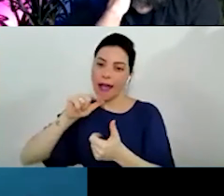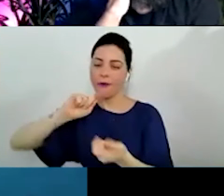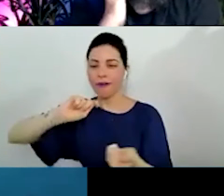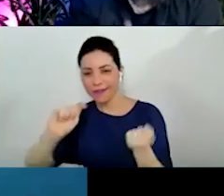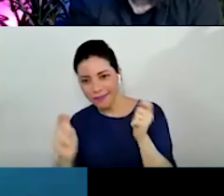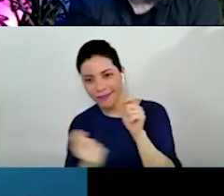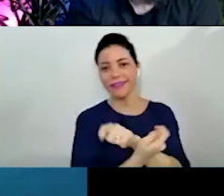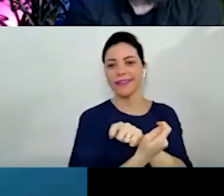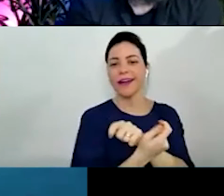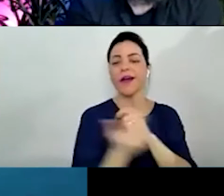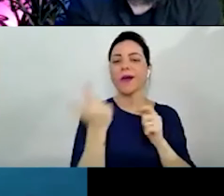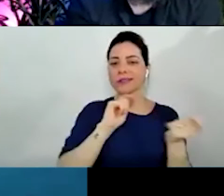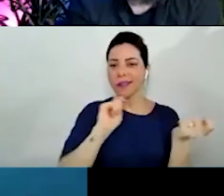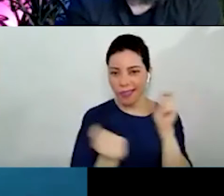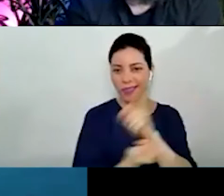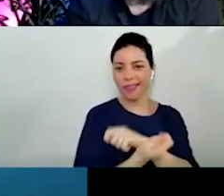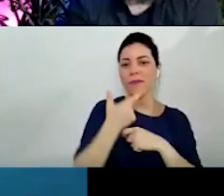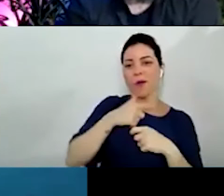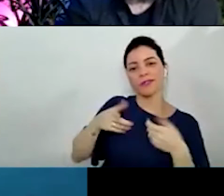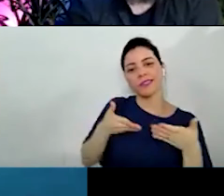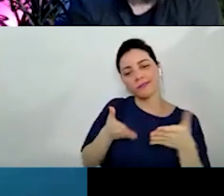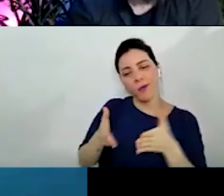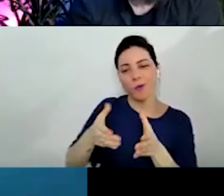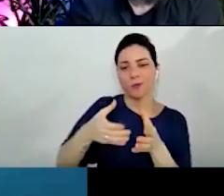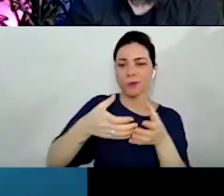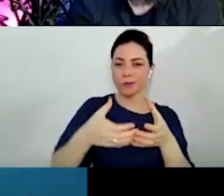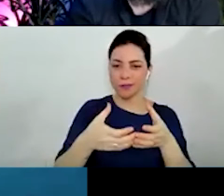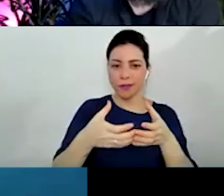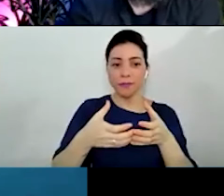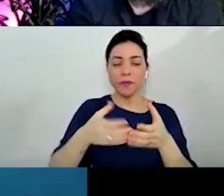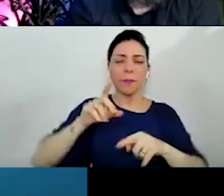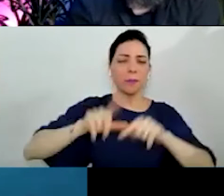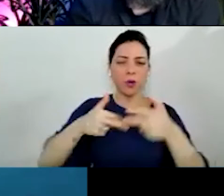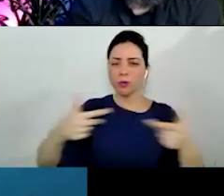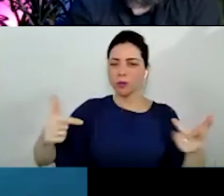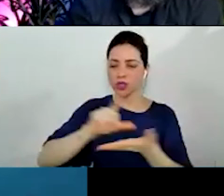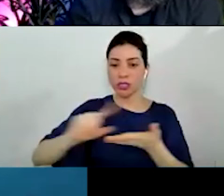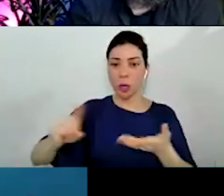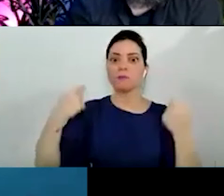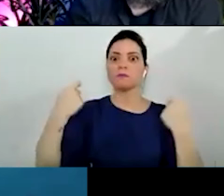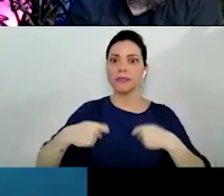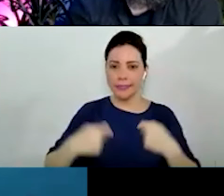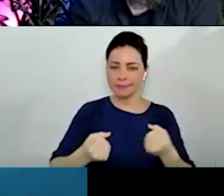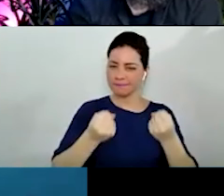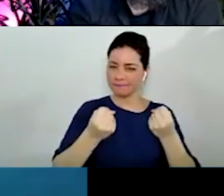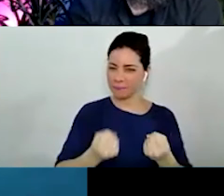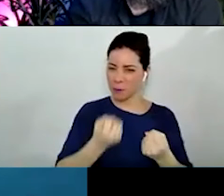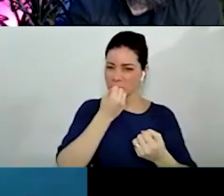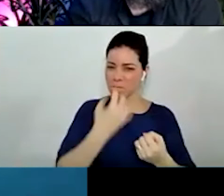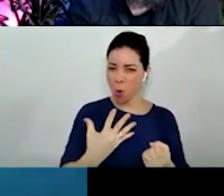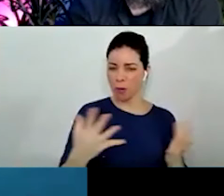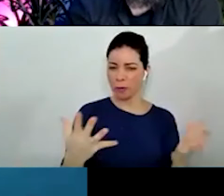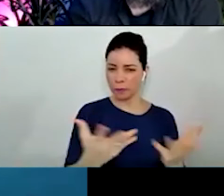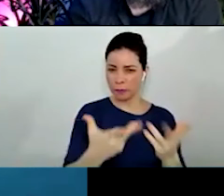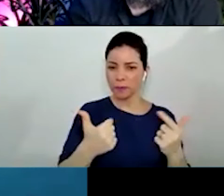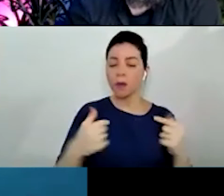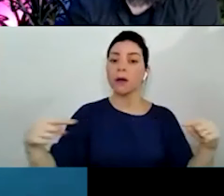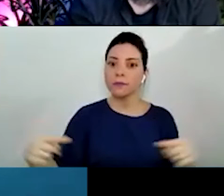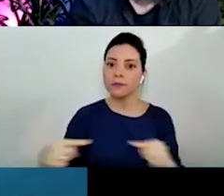para conduzir todo o conteúdo de um produto digital precisa ser robusto para que funcione onde e com que o usuário